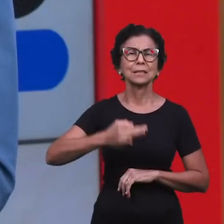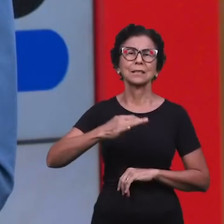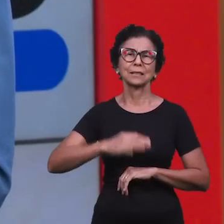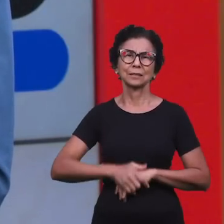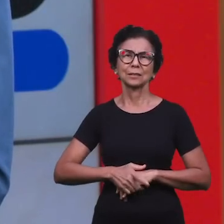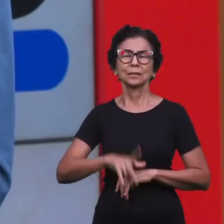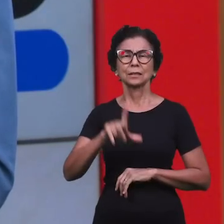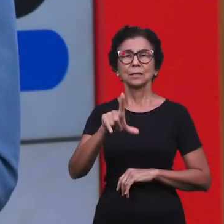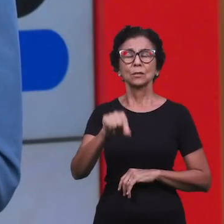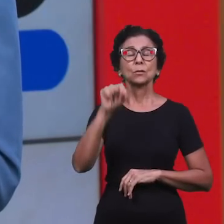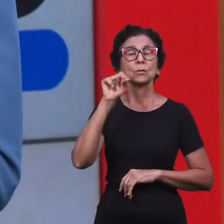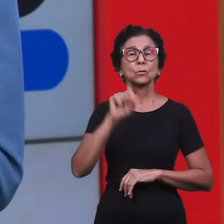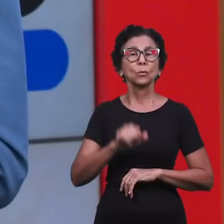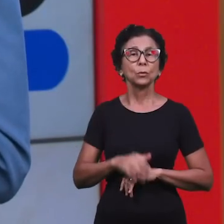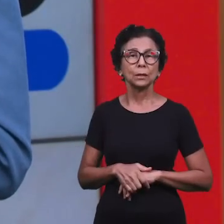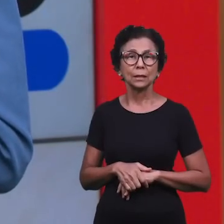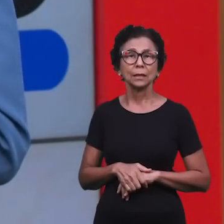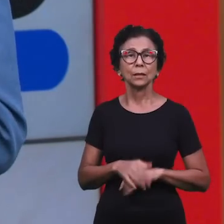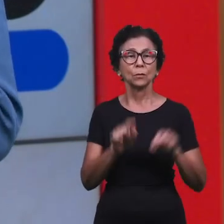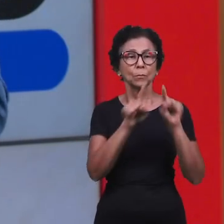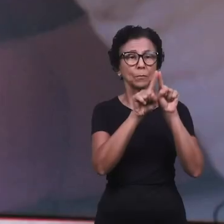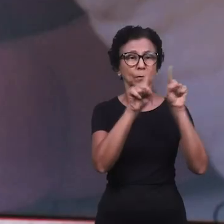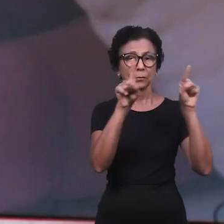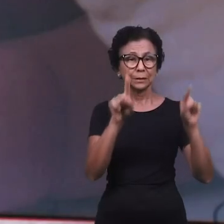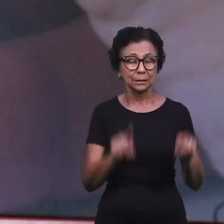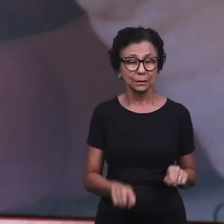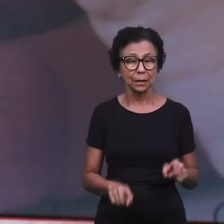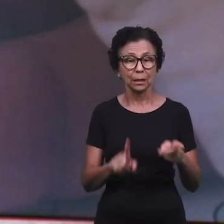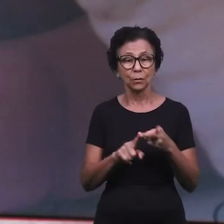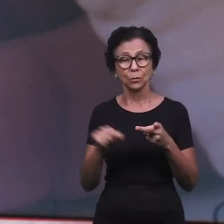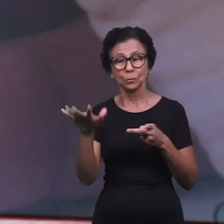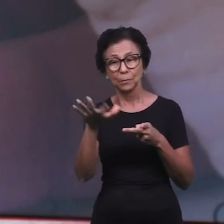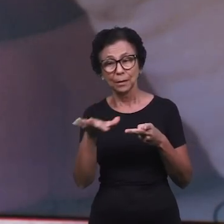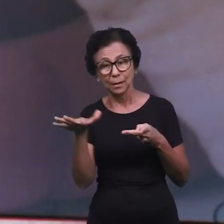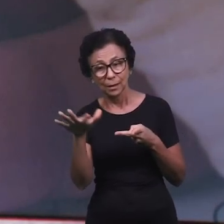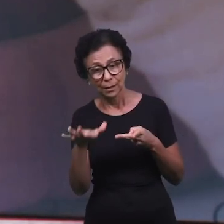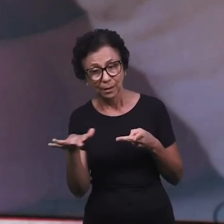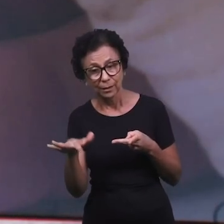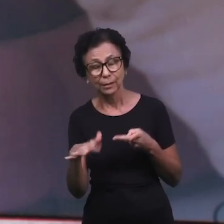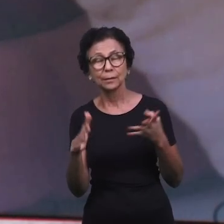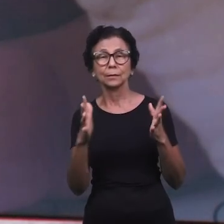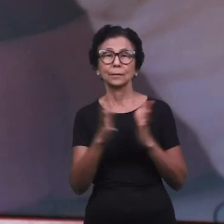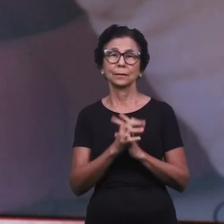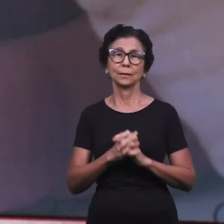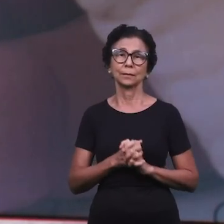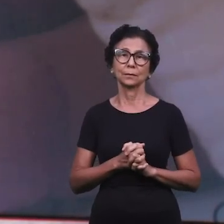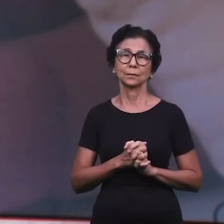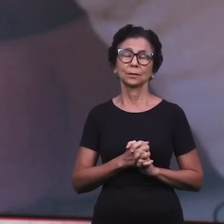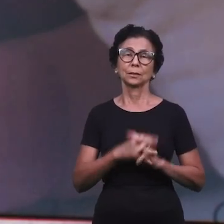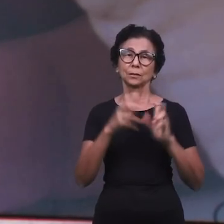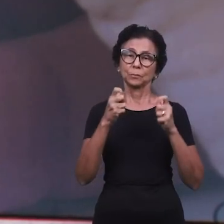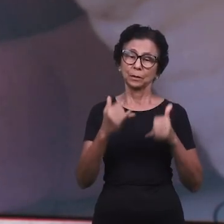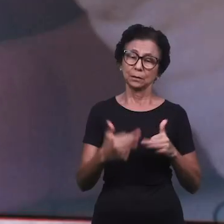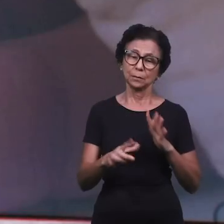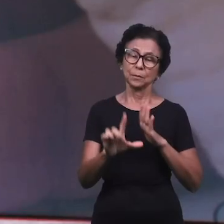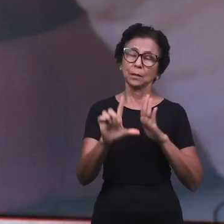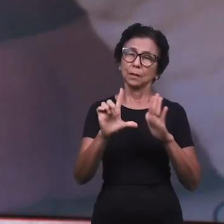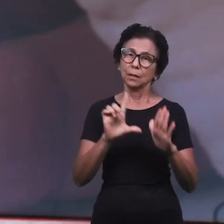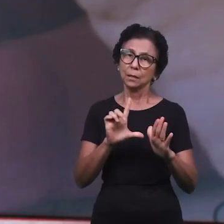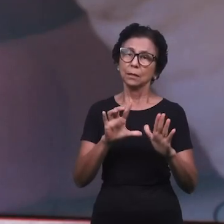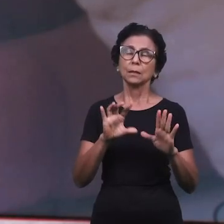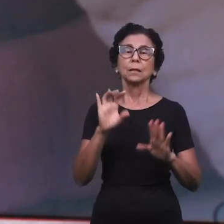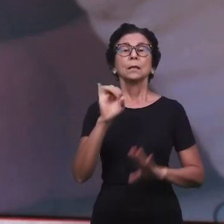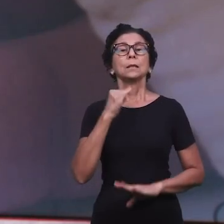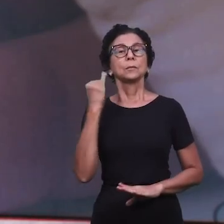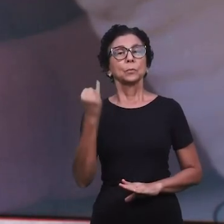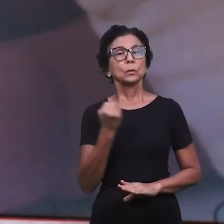ali, um cargo e uma área, tá? Nós já falamos sobre isso aqui em programas anteriores. É muito